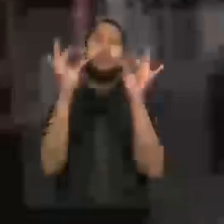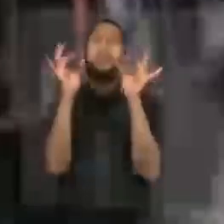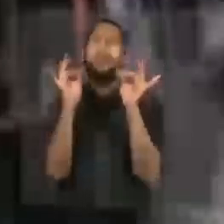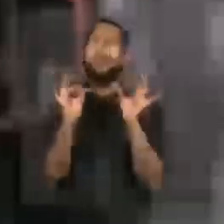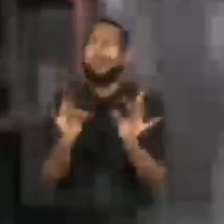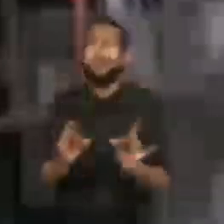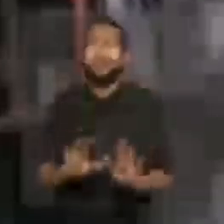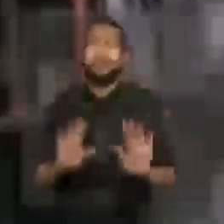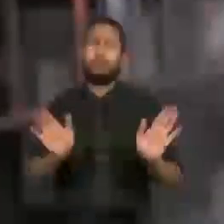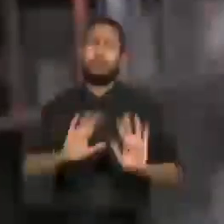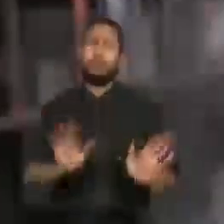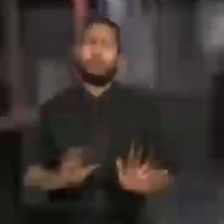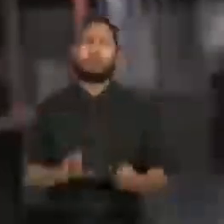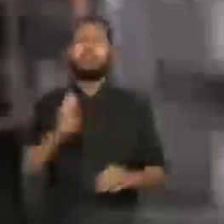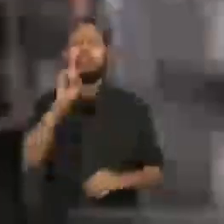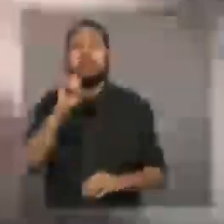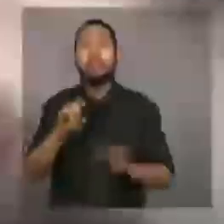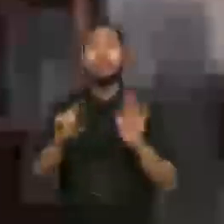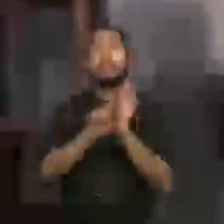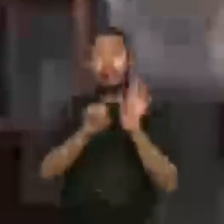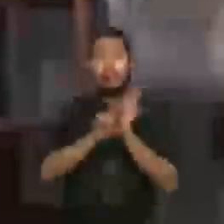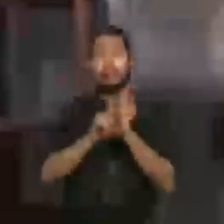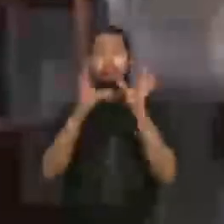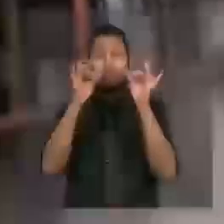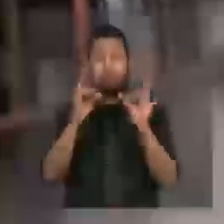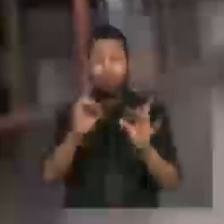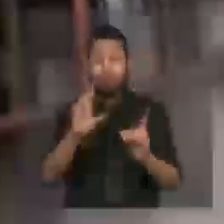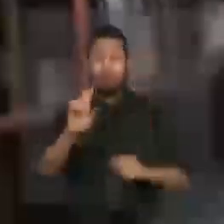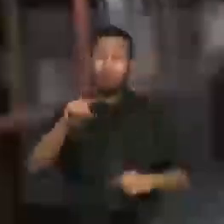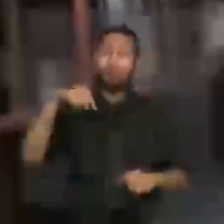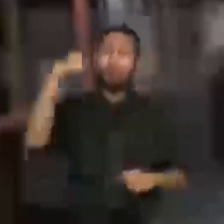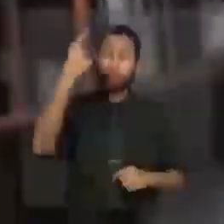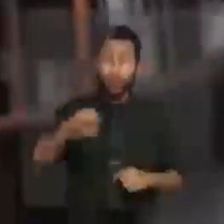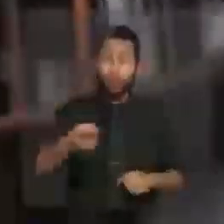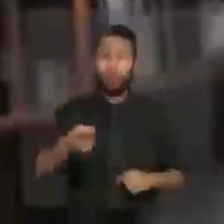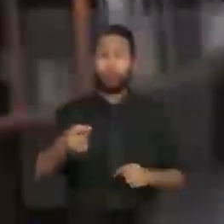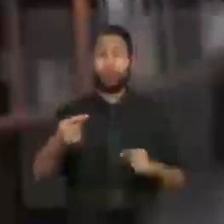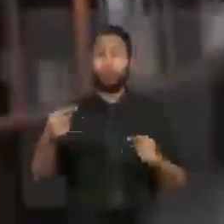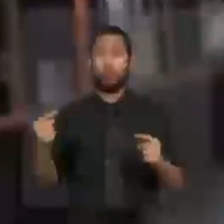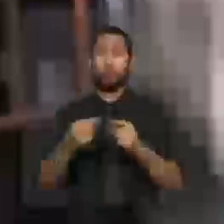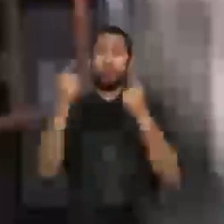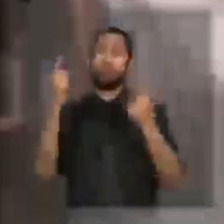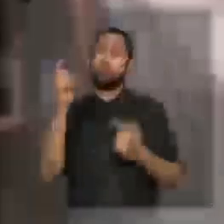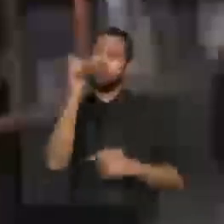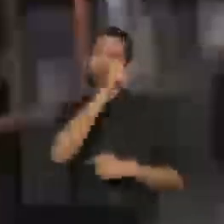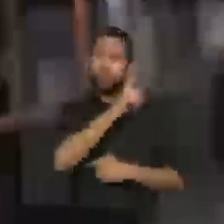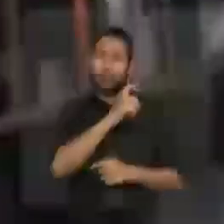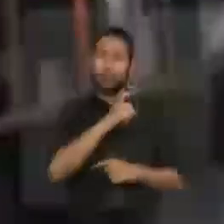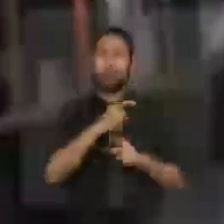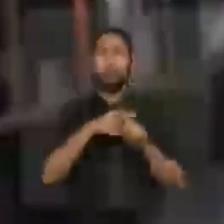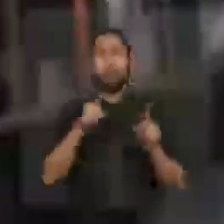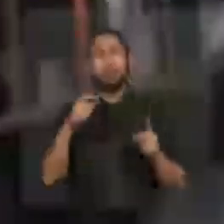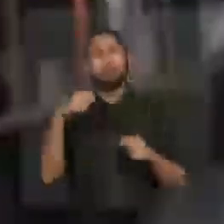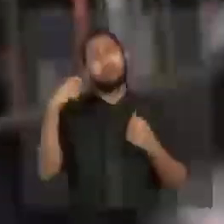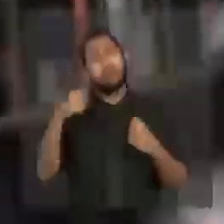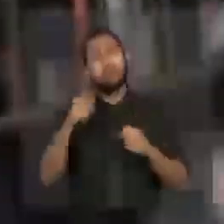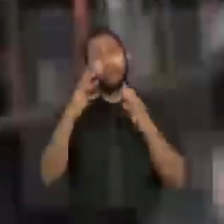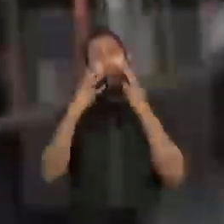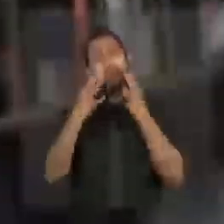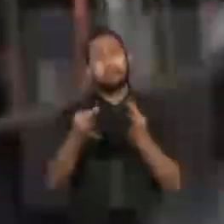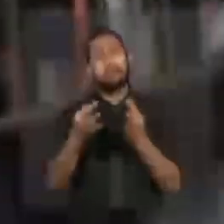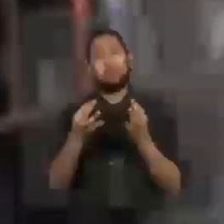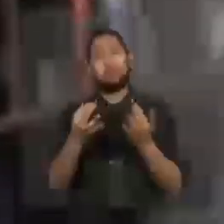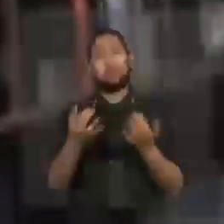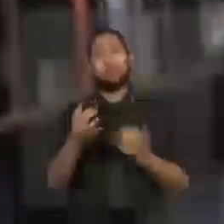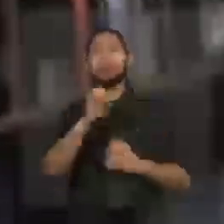na lei, quanto mais detalhada a lei, depois mais complicada é a sua própria aplicação, mas lembrar dessa possibilidade. E alguém